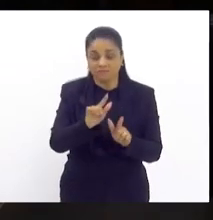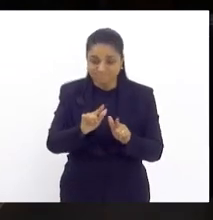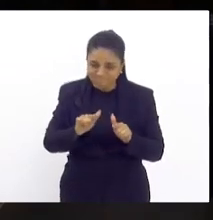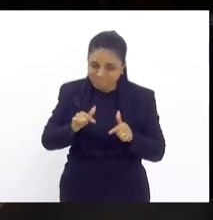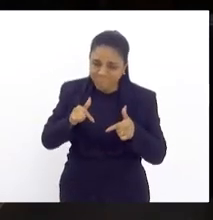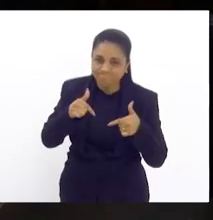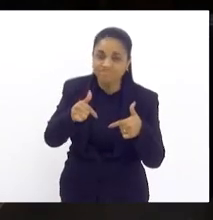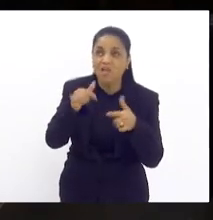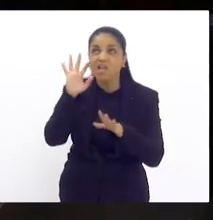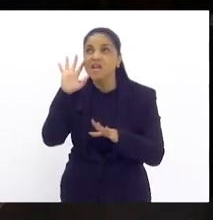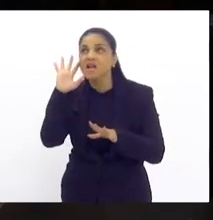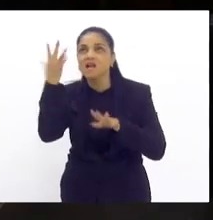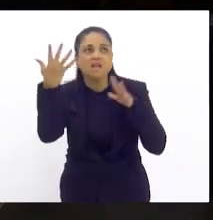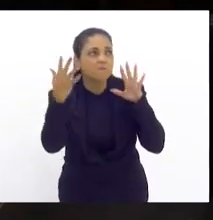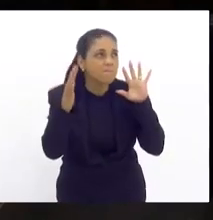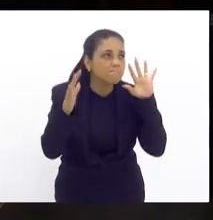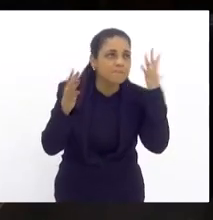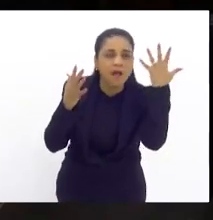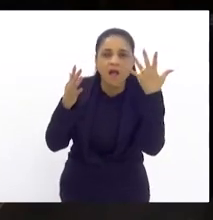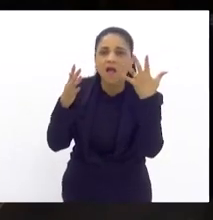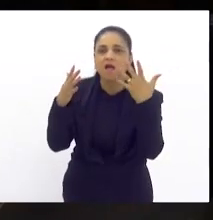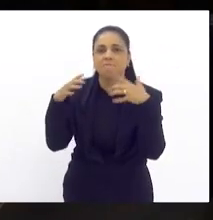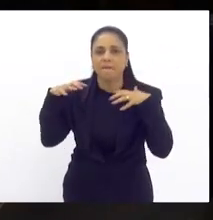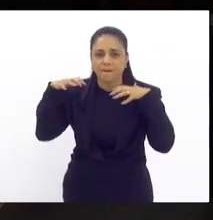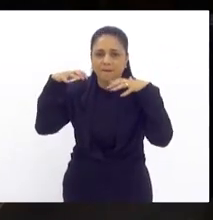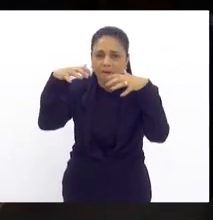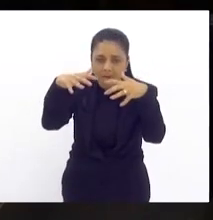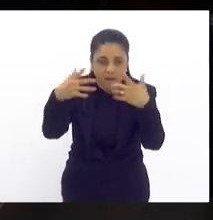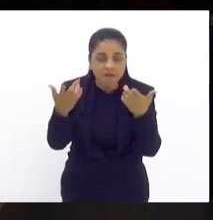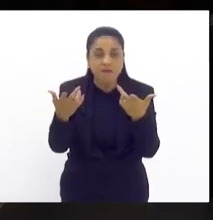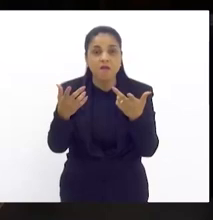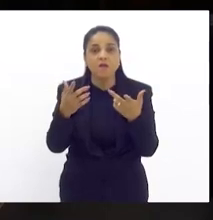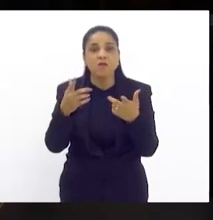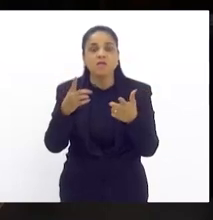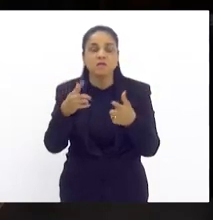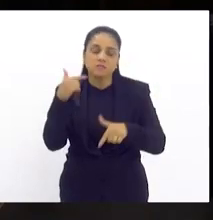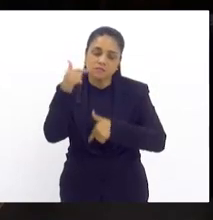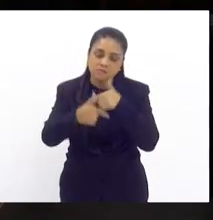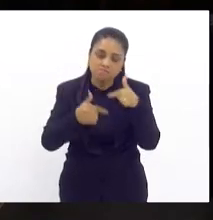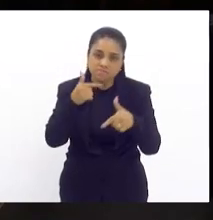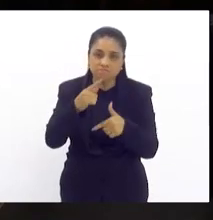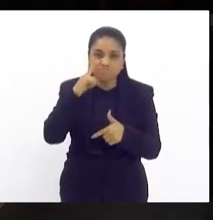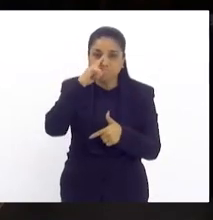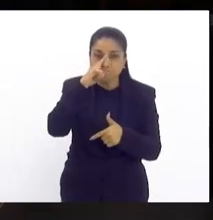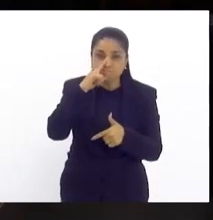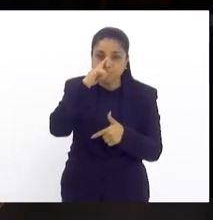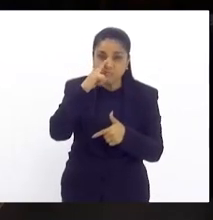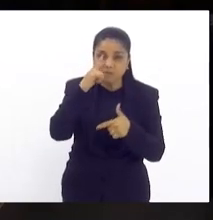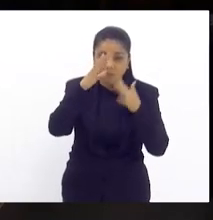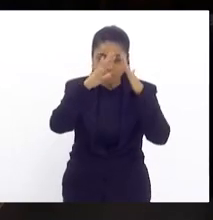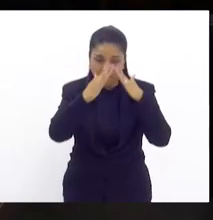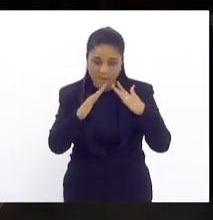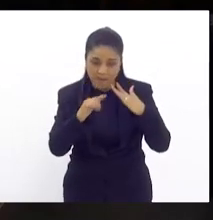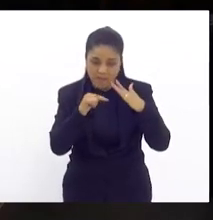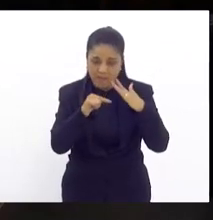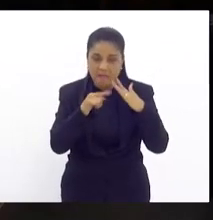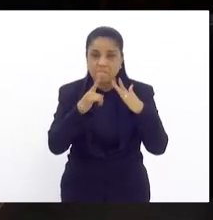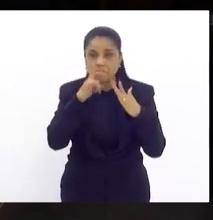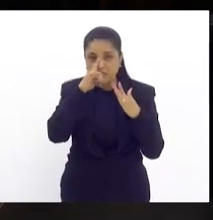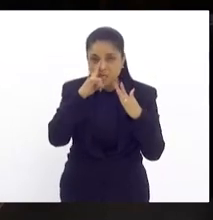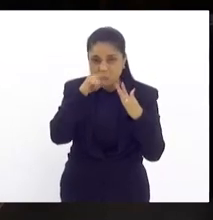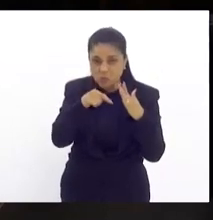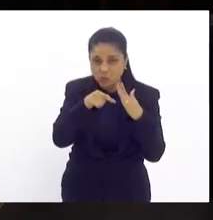condições climáticas adversas e trabalharmos em condições perigosas, como construções instáveis ou